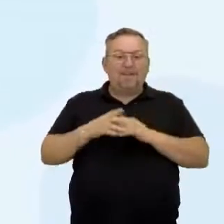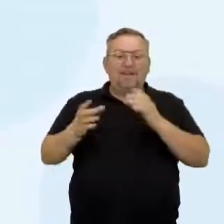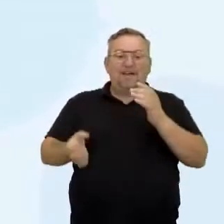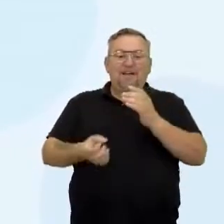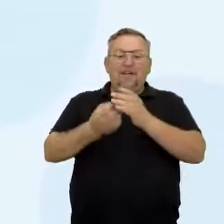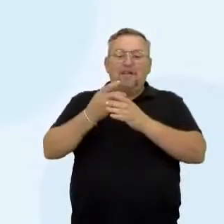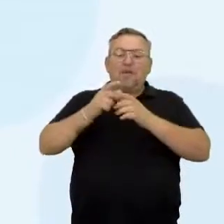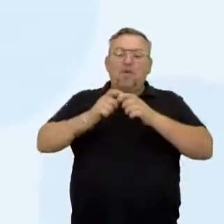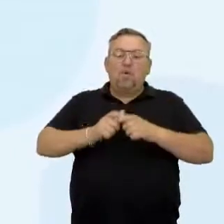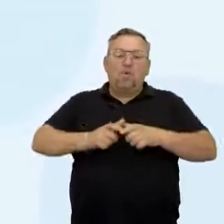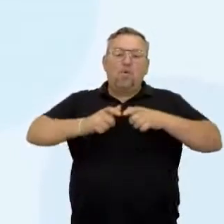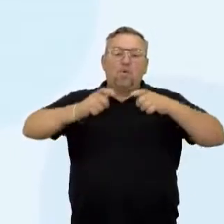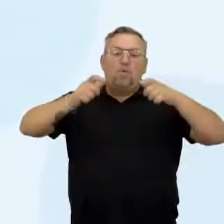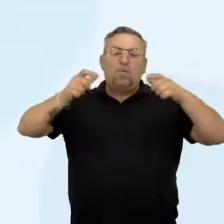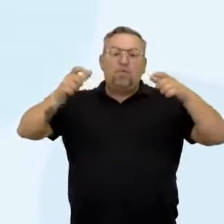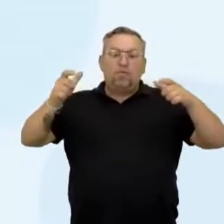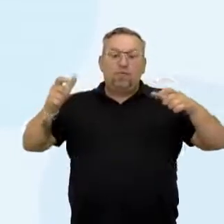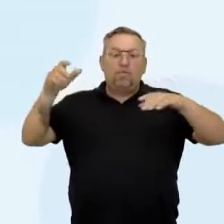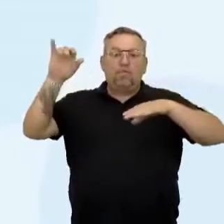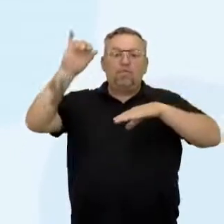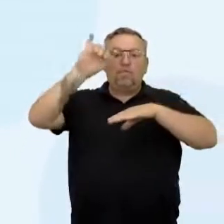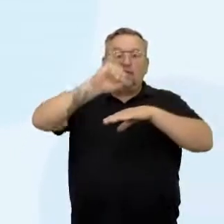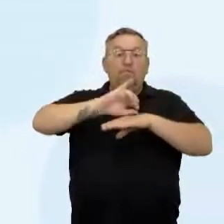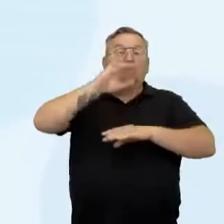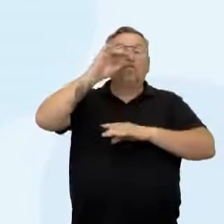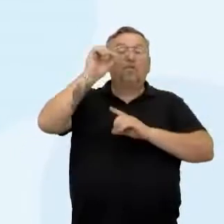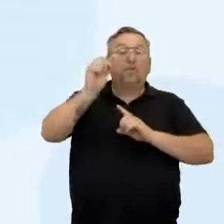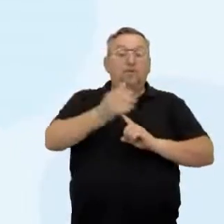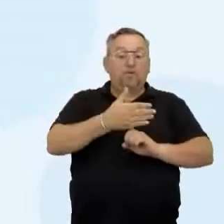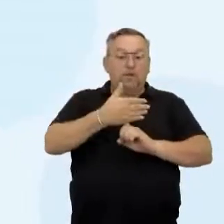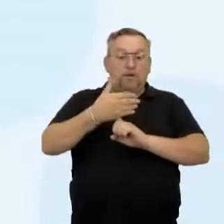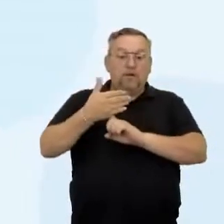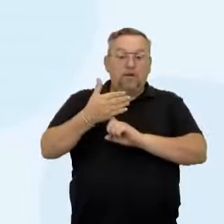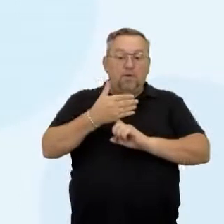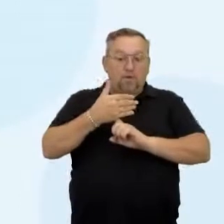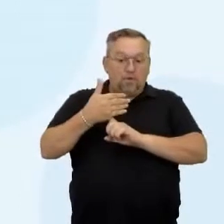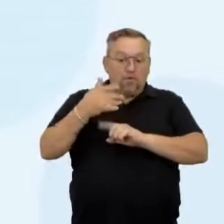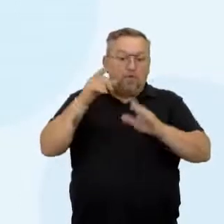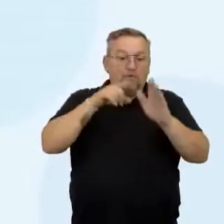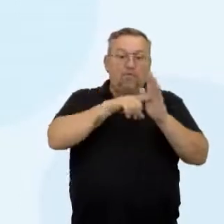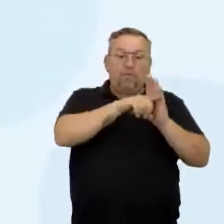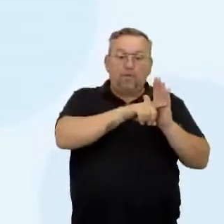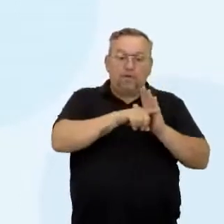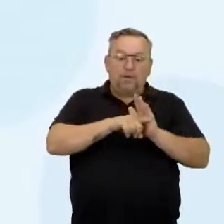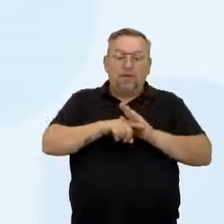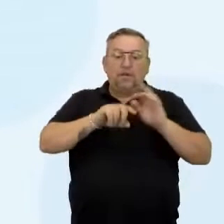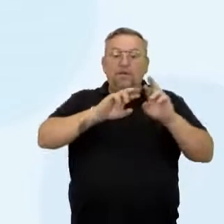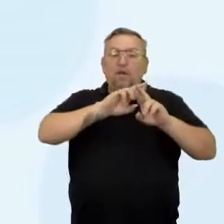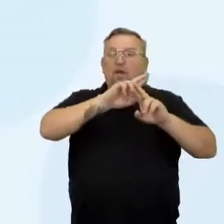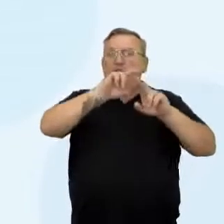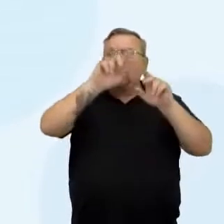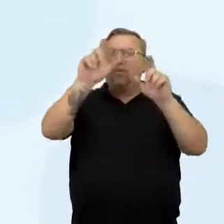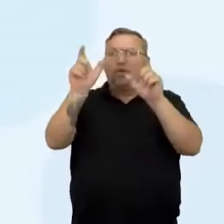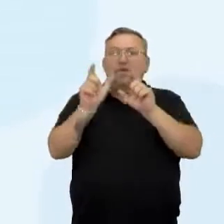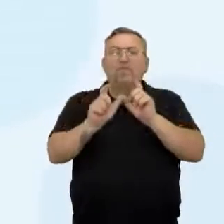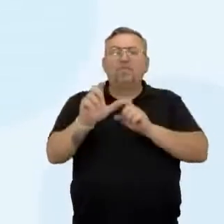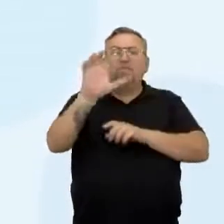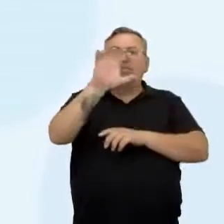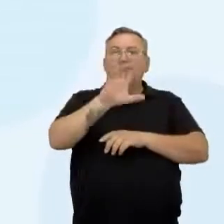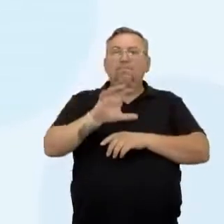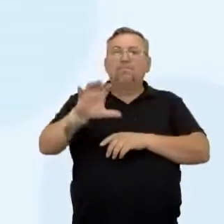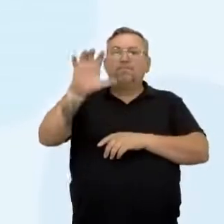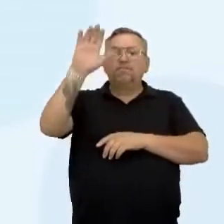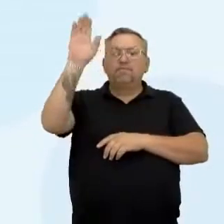governamentais e a criação ou expansão dos centros tecnológicos e de pesquisa em